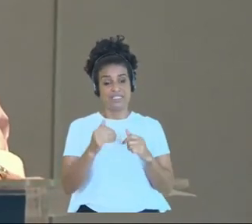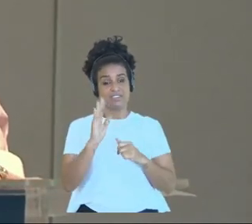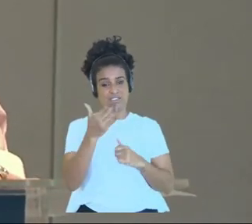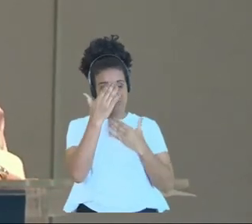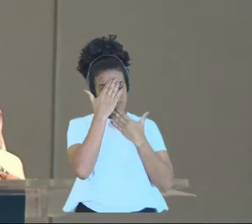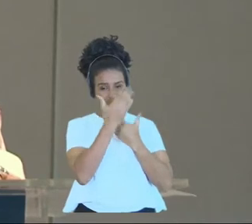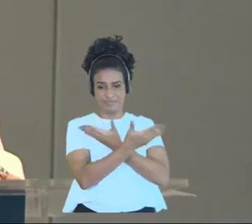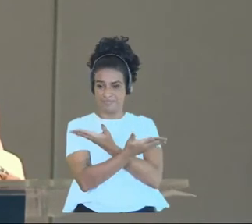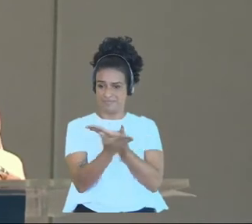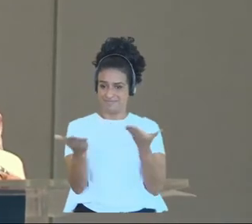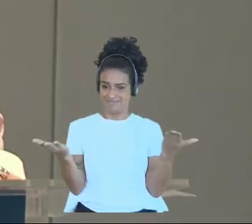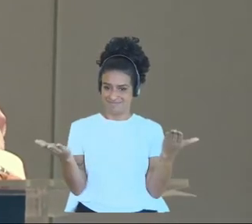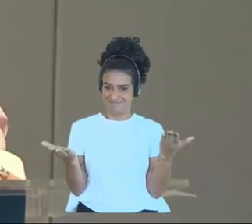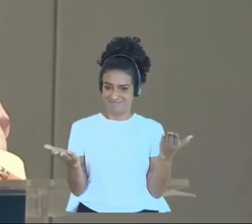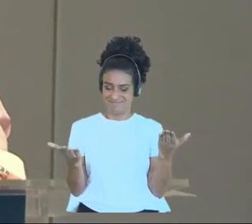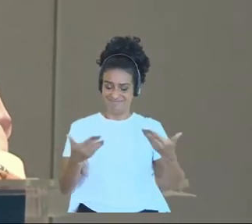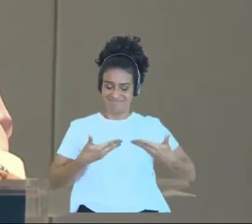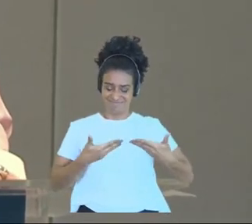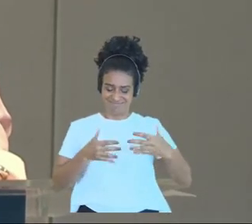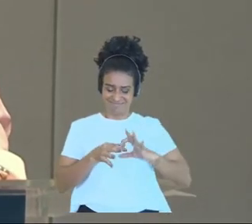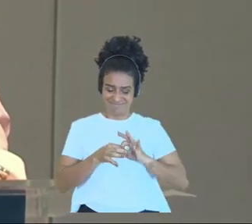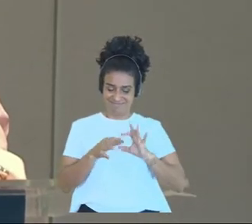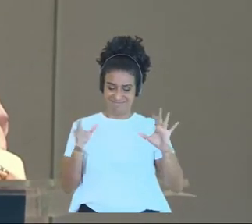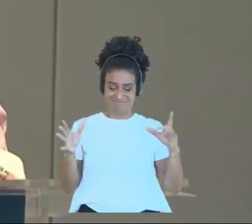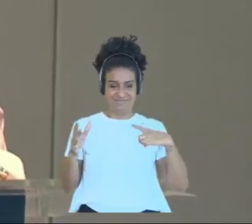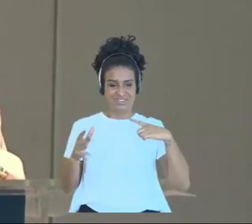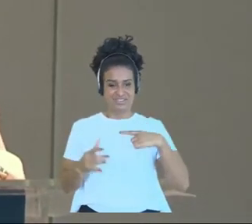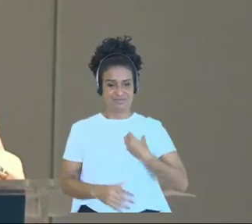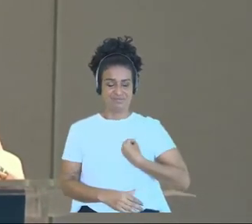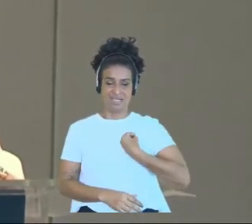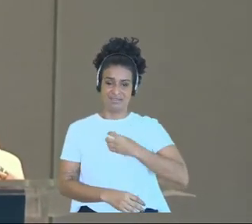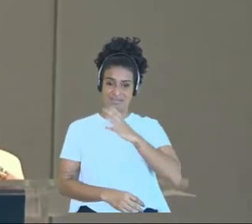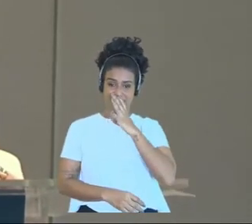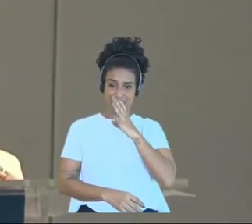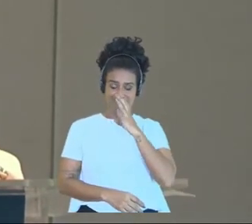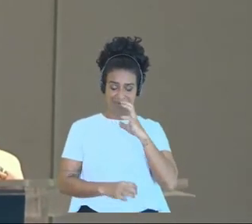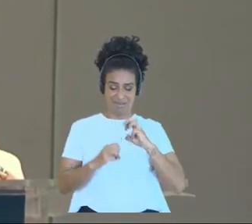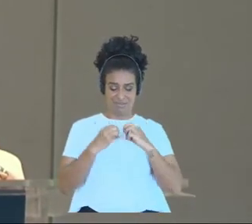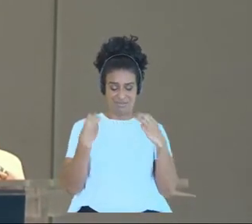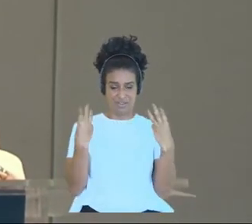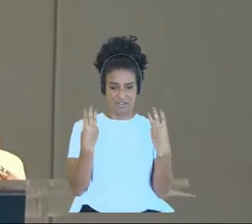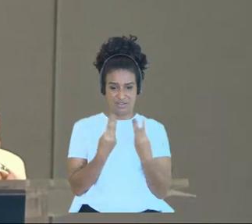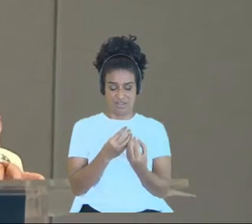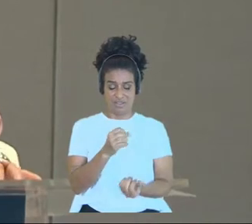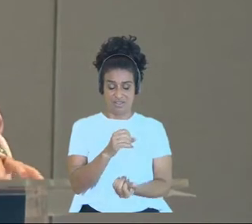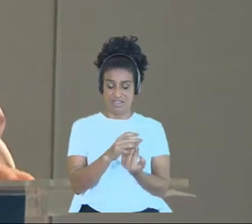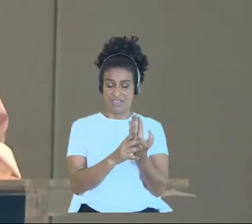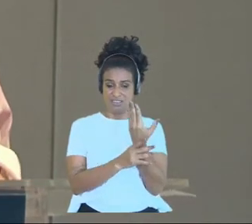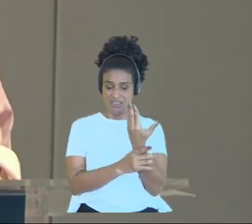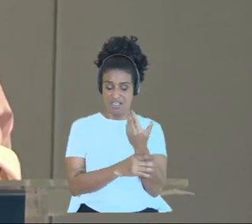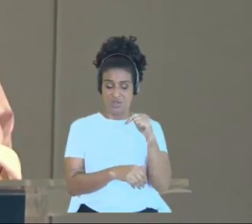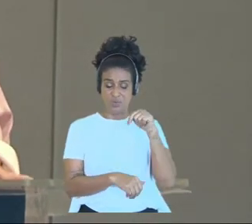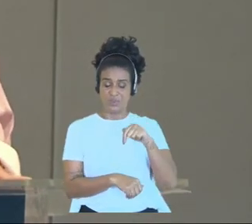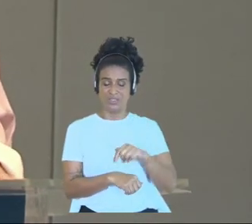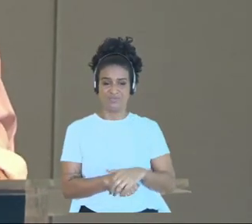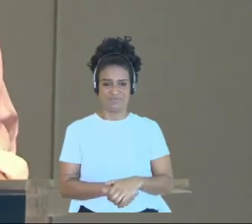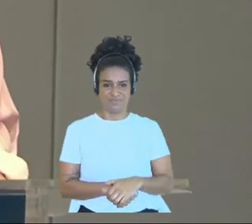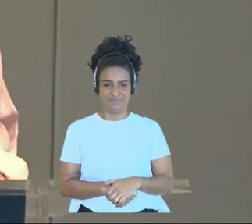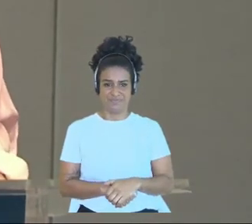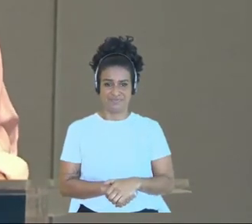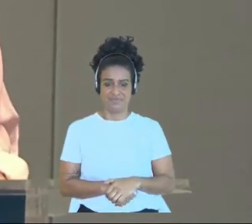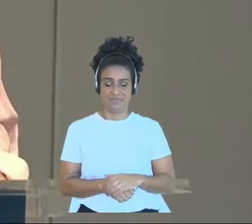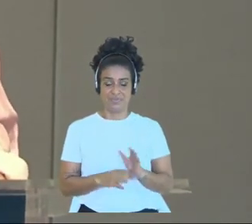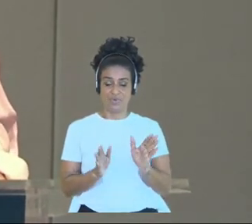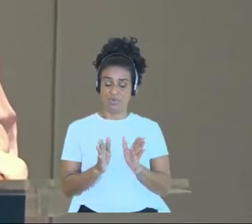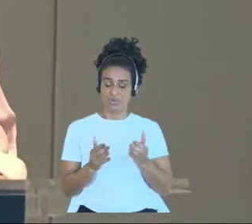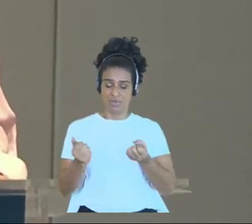agradeço a vocês a sua disposição de participar deste evento da Fundação Konrad Adenauer. Como moderador, dou